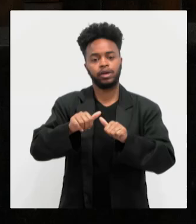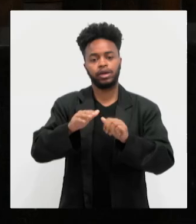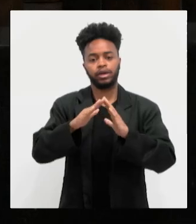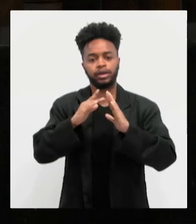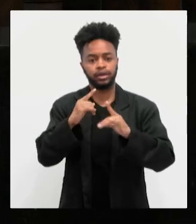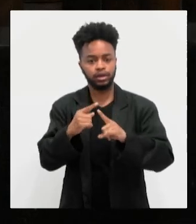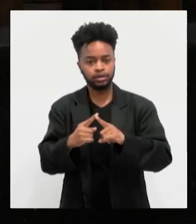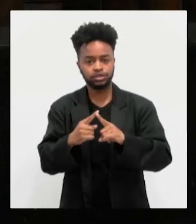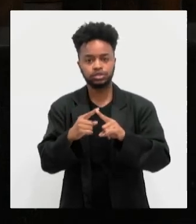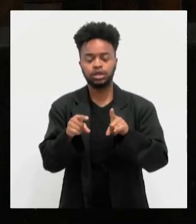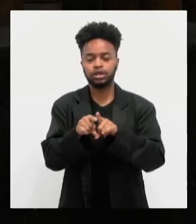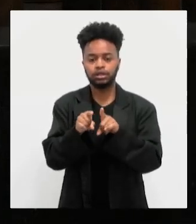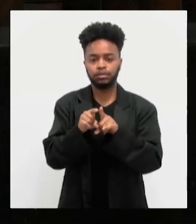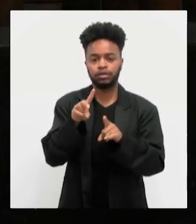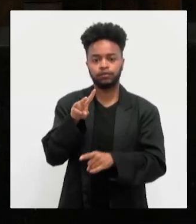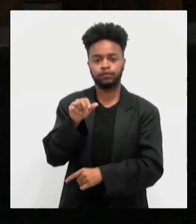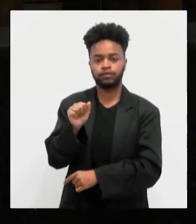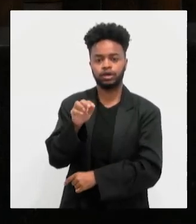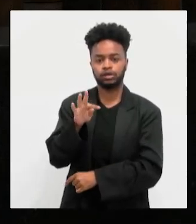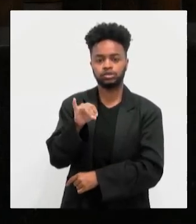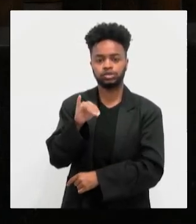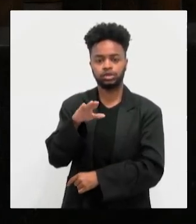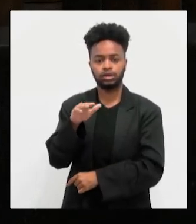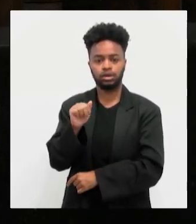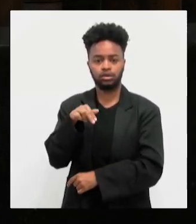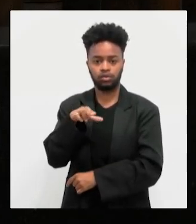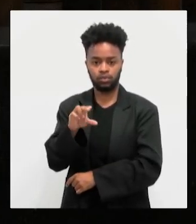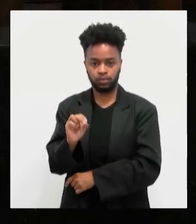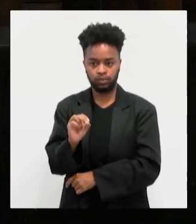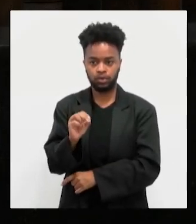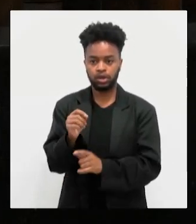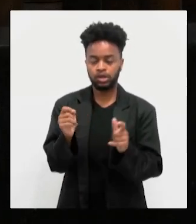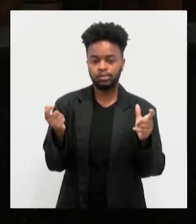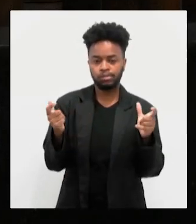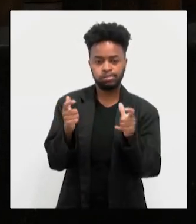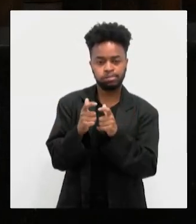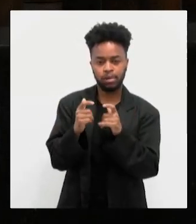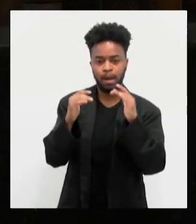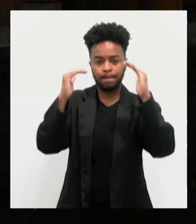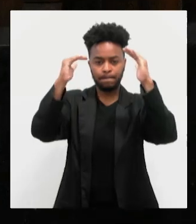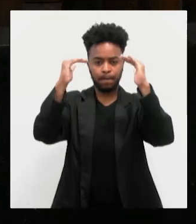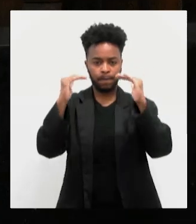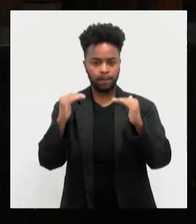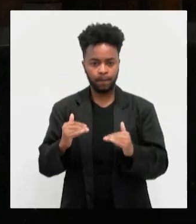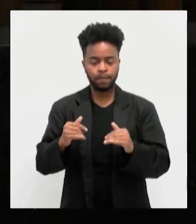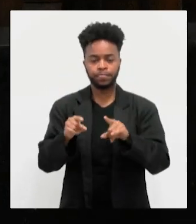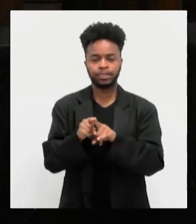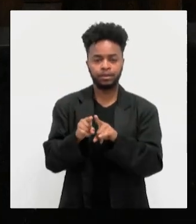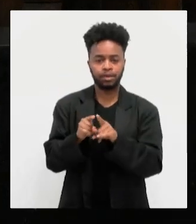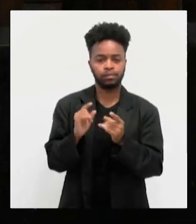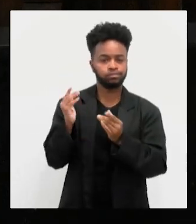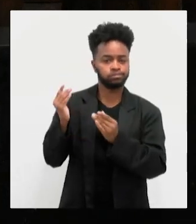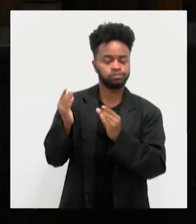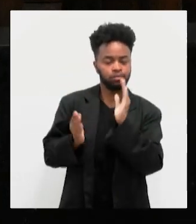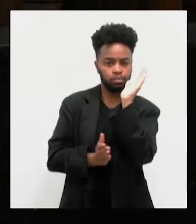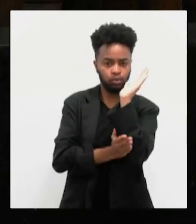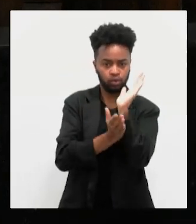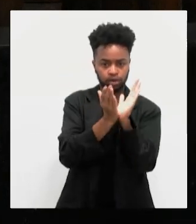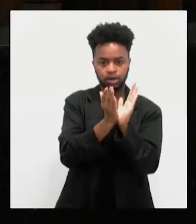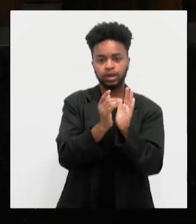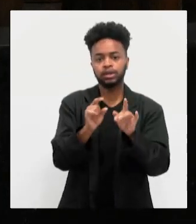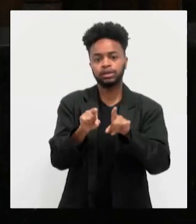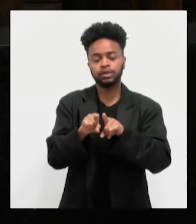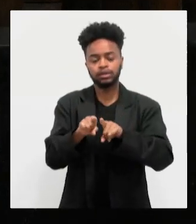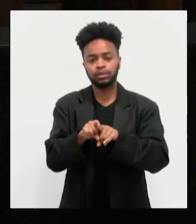no próprio Vaticano, né, diminuindo as hierarquias, os procedimentos e até